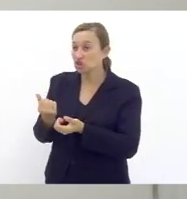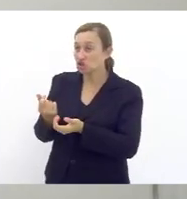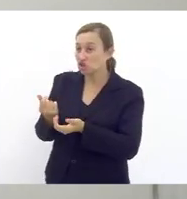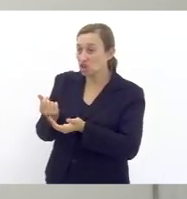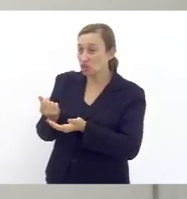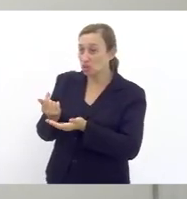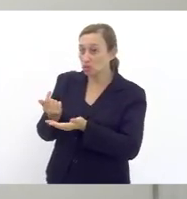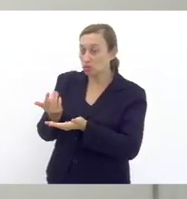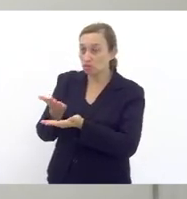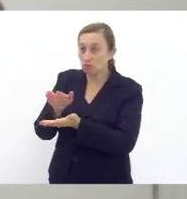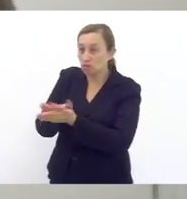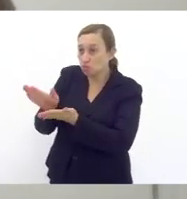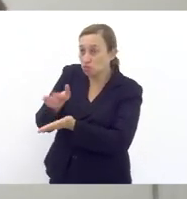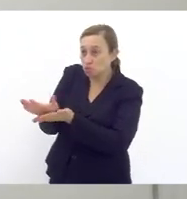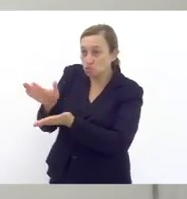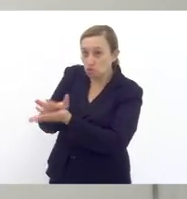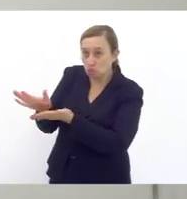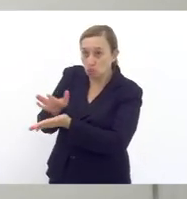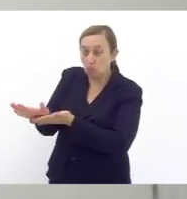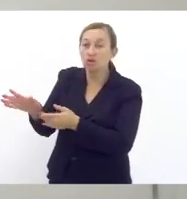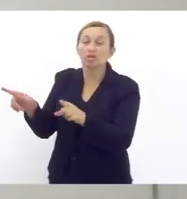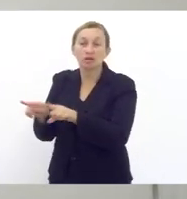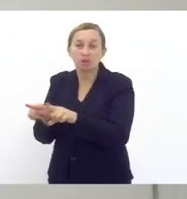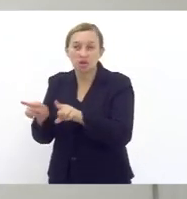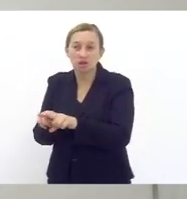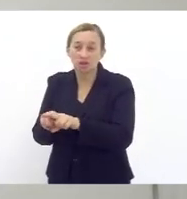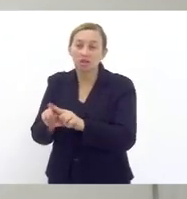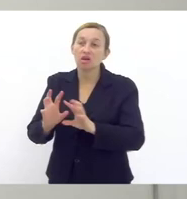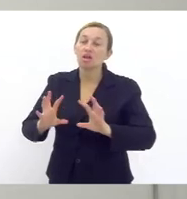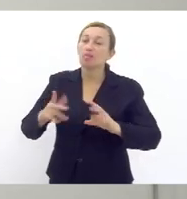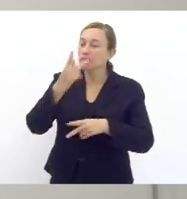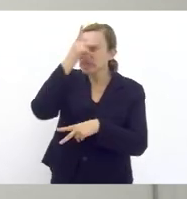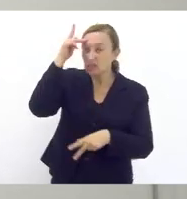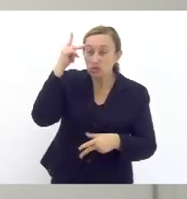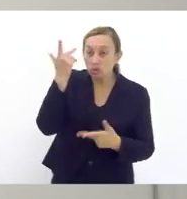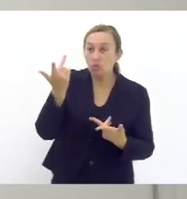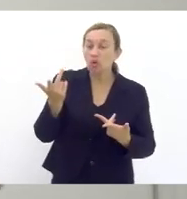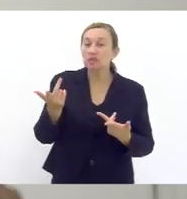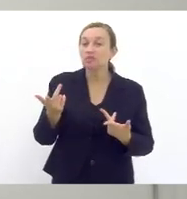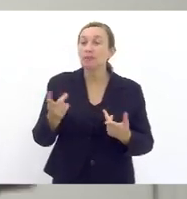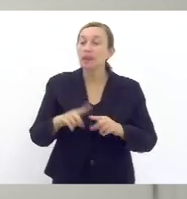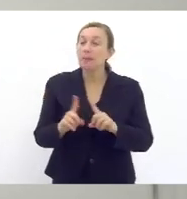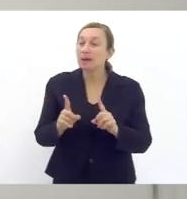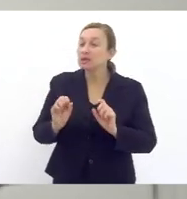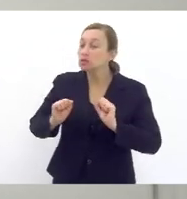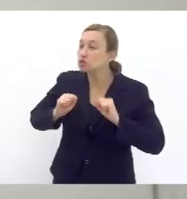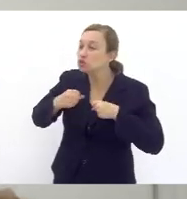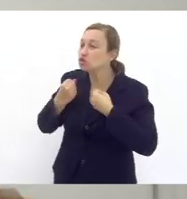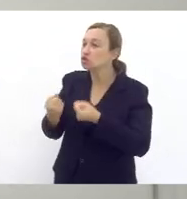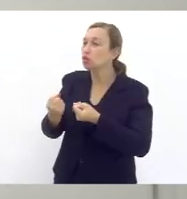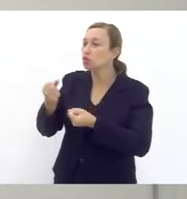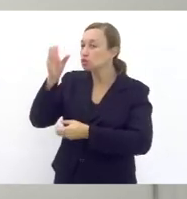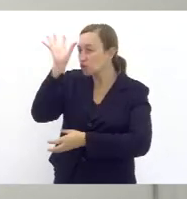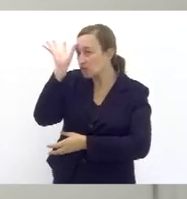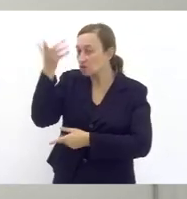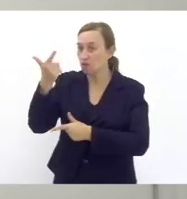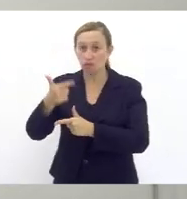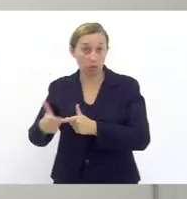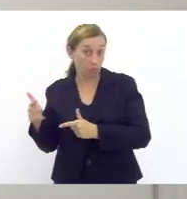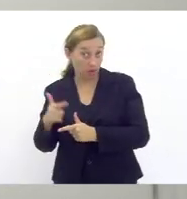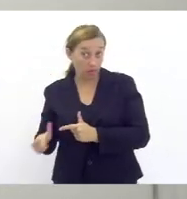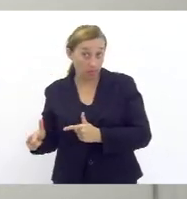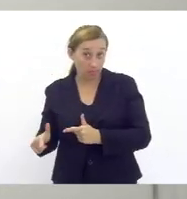são esforços que gastam pessoas gastam técnicas mas são esforços que resolvem o problema